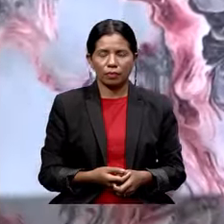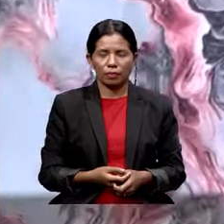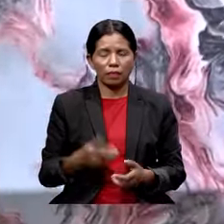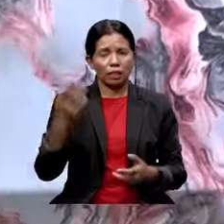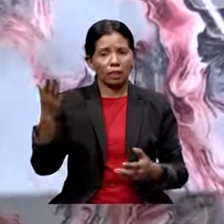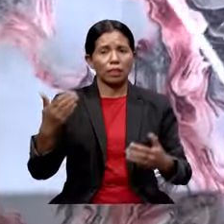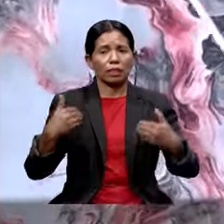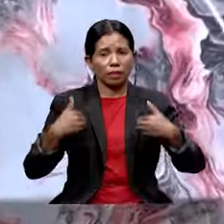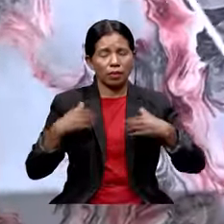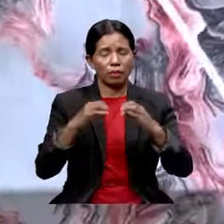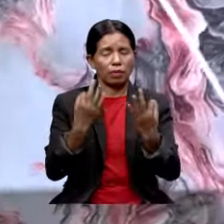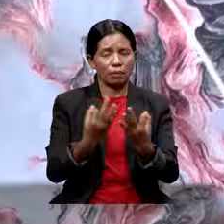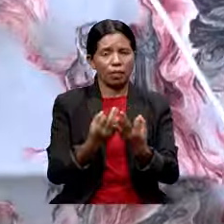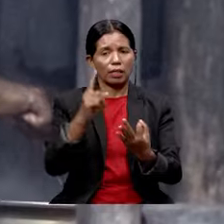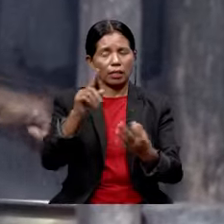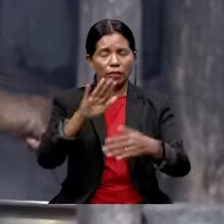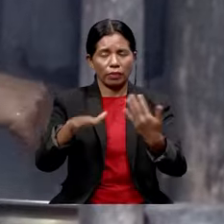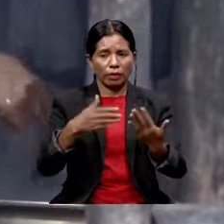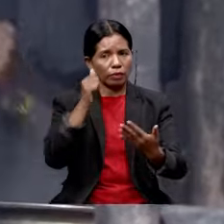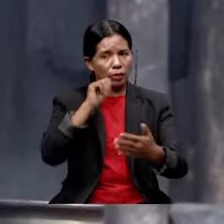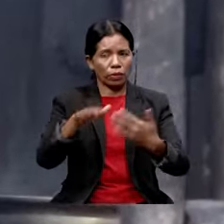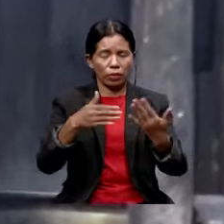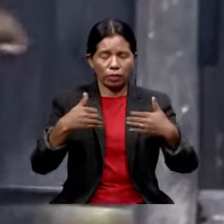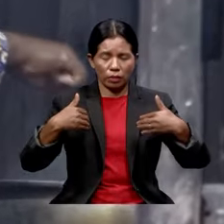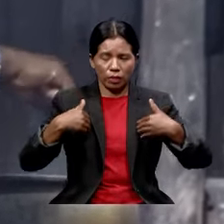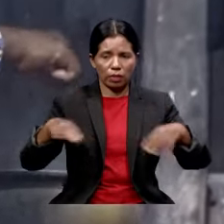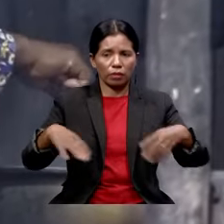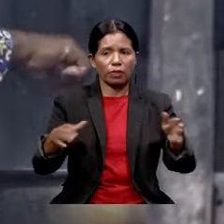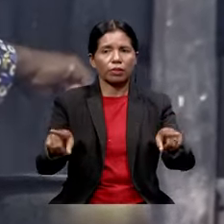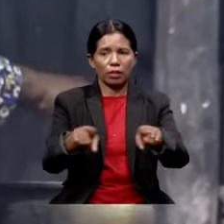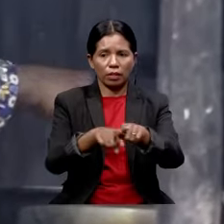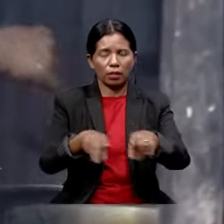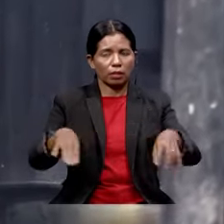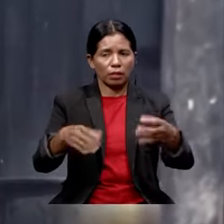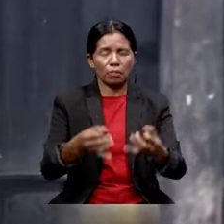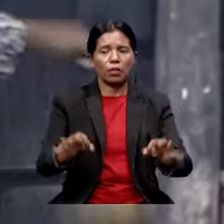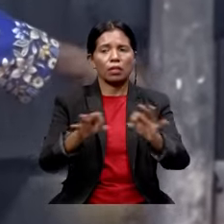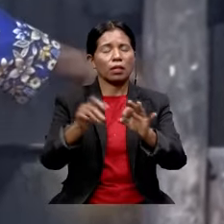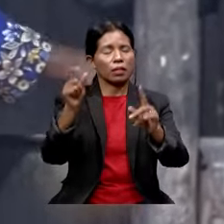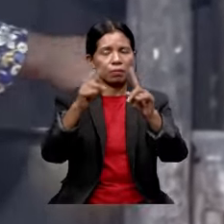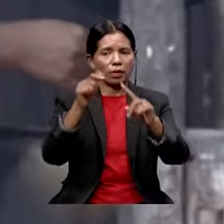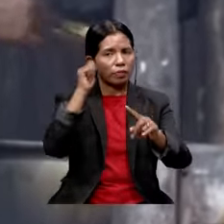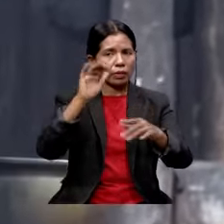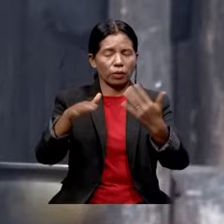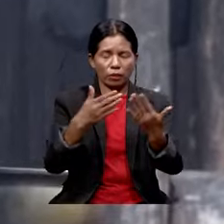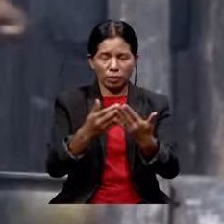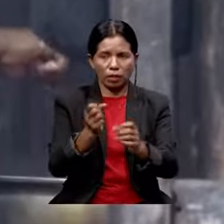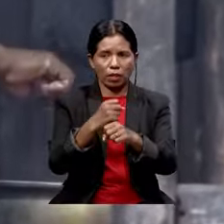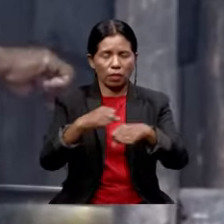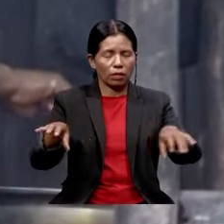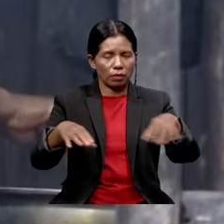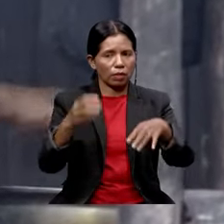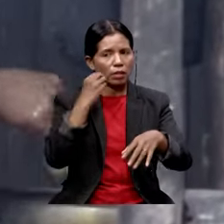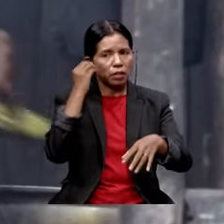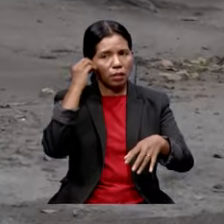Família ida feto rotu-rotu e haknar nebe hanesan. Serviço principal ba feto sira mak halo serviço uma larang nian.